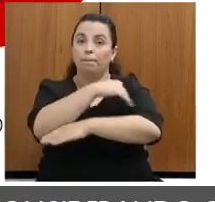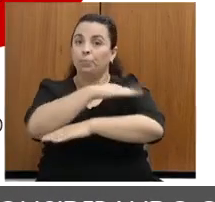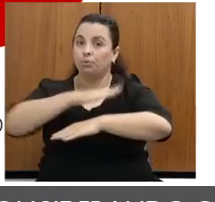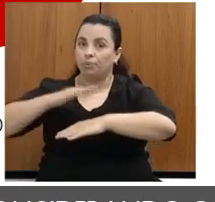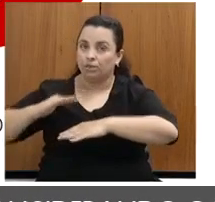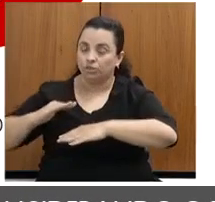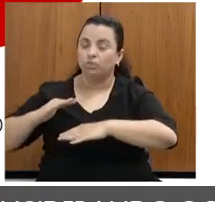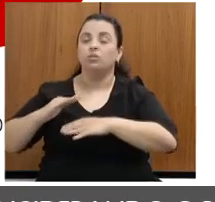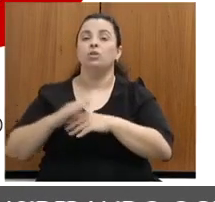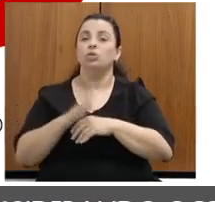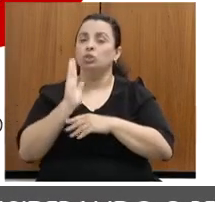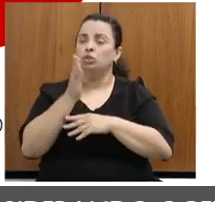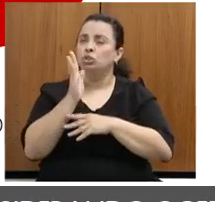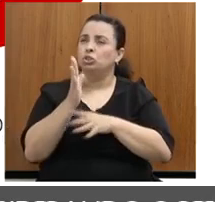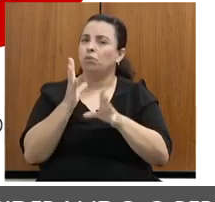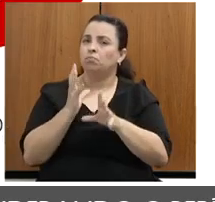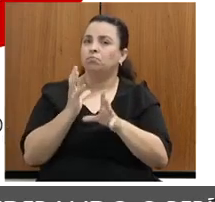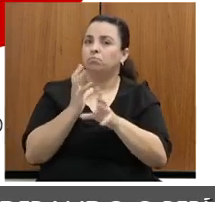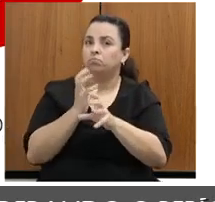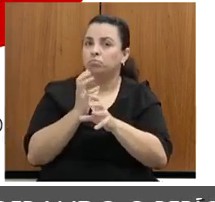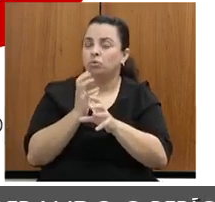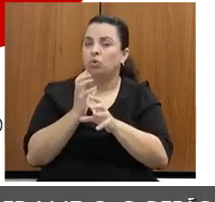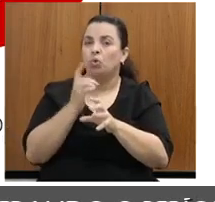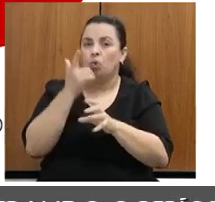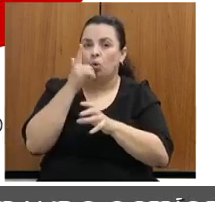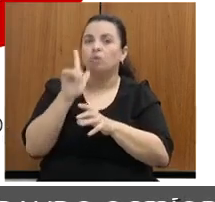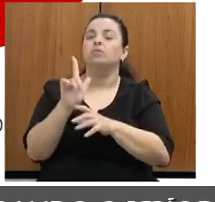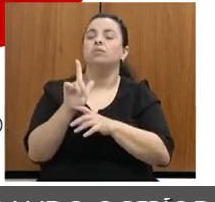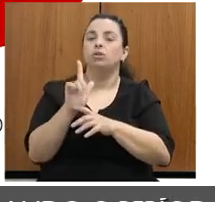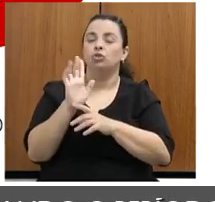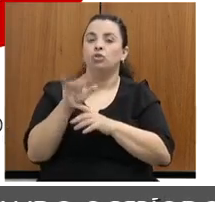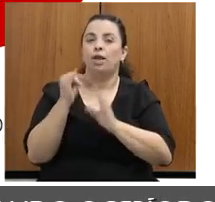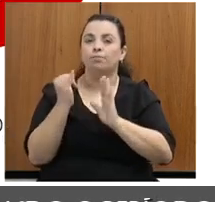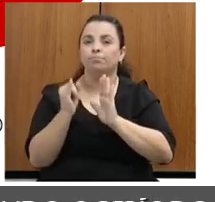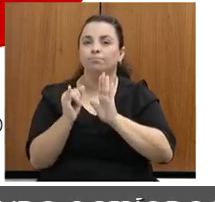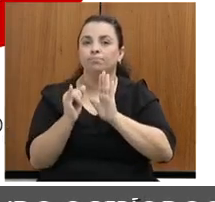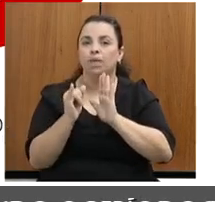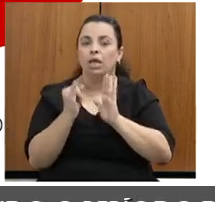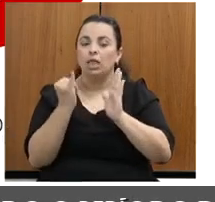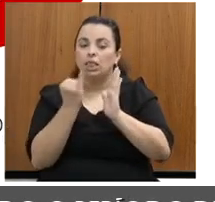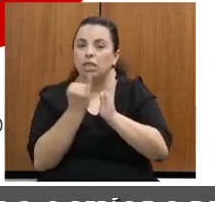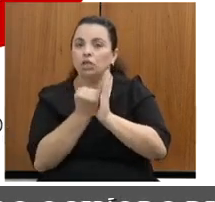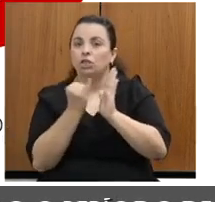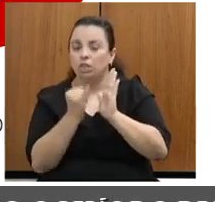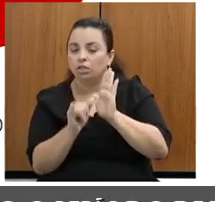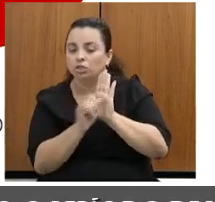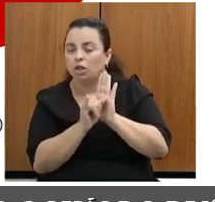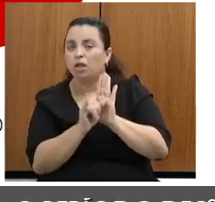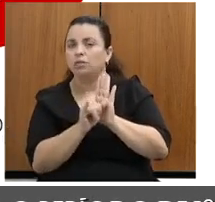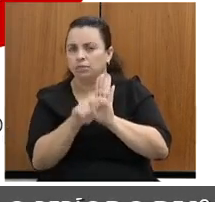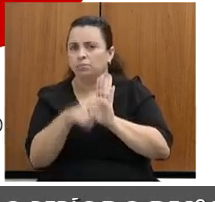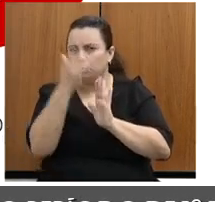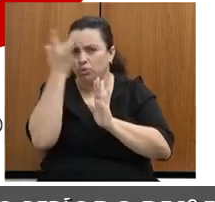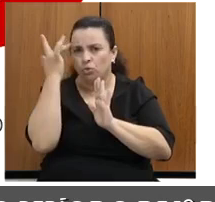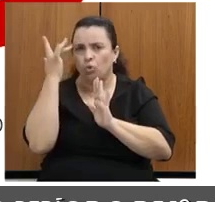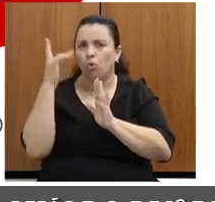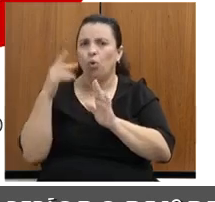destacar que já alcançamos né no campo da identificação das vítimas